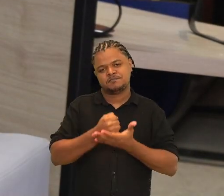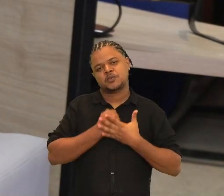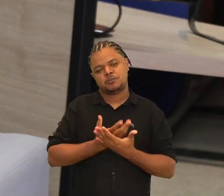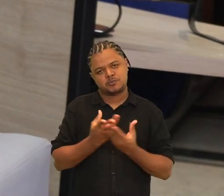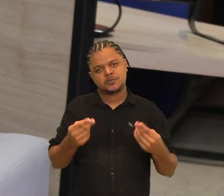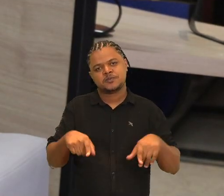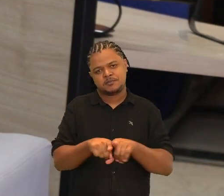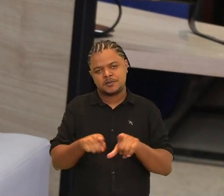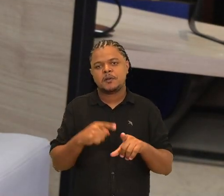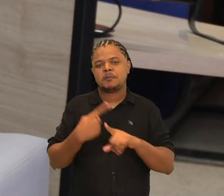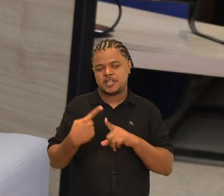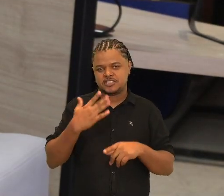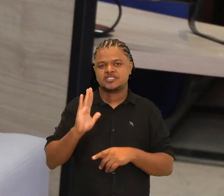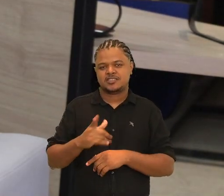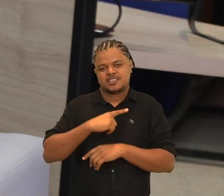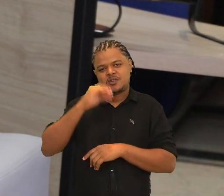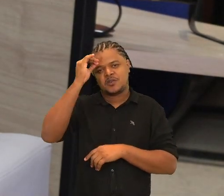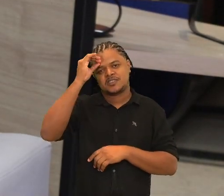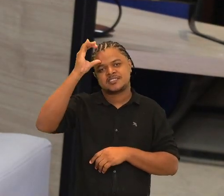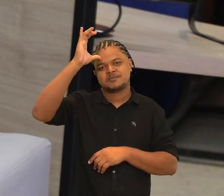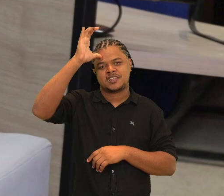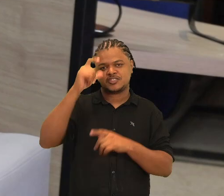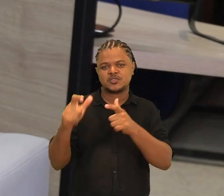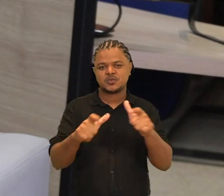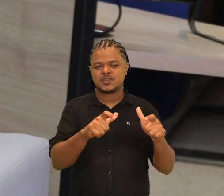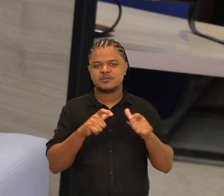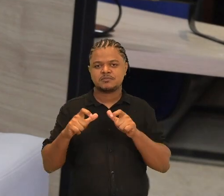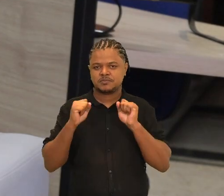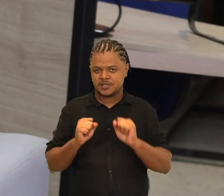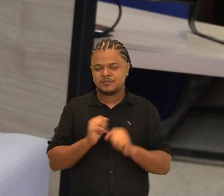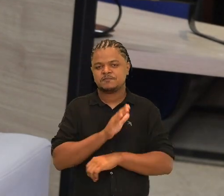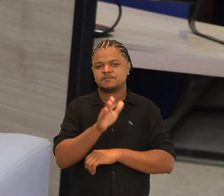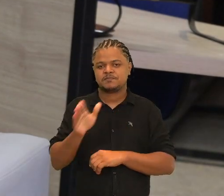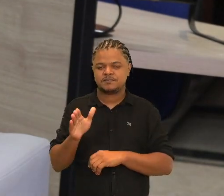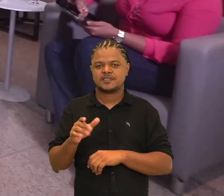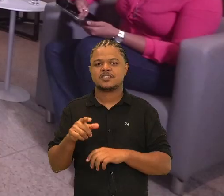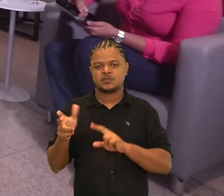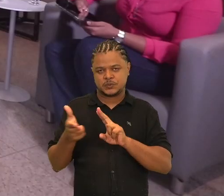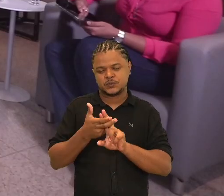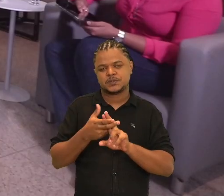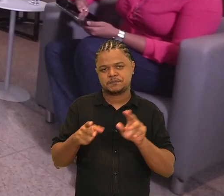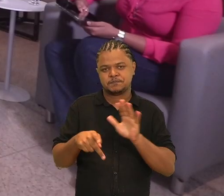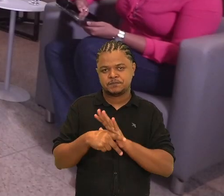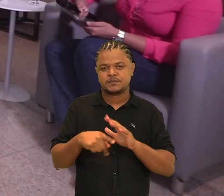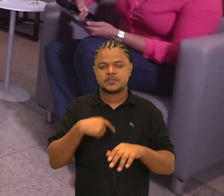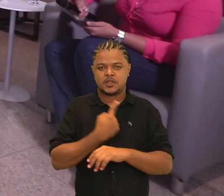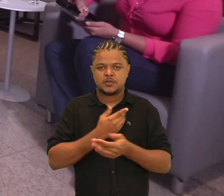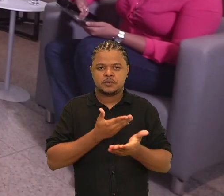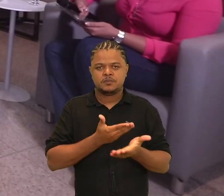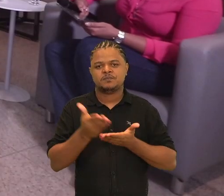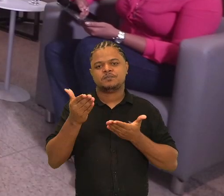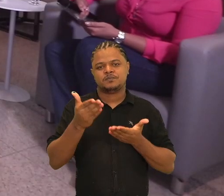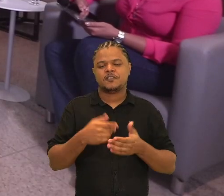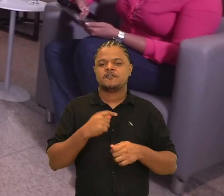ter vários conhecimentos, né, de locais que eu poderia ir, recorri ao SUS, né, e ali a gente começou, o Miguel